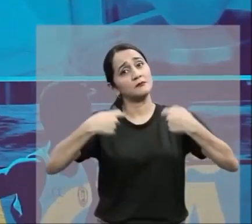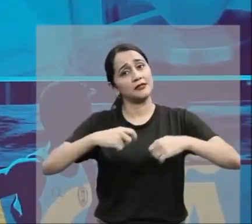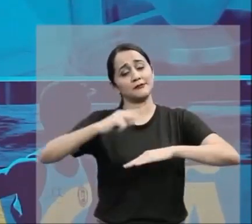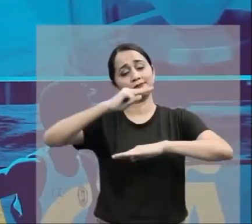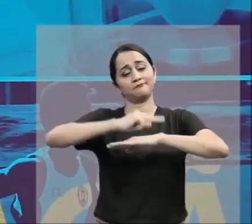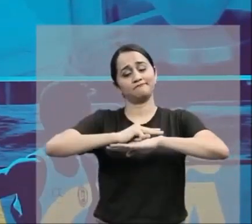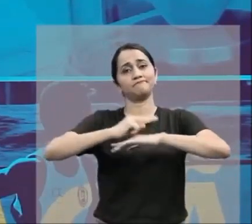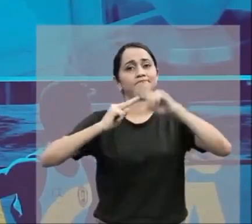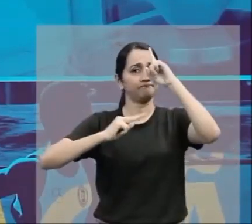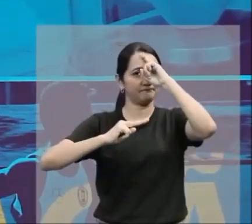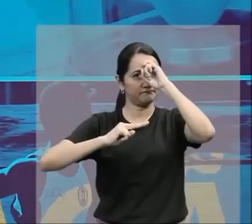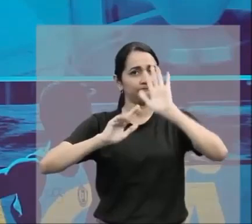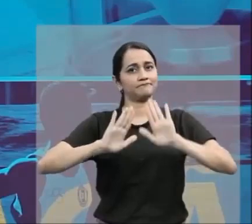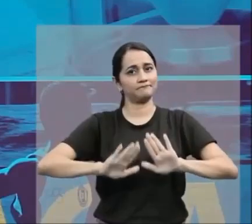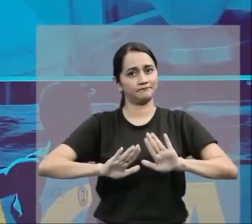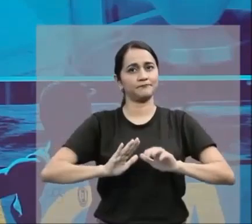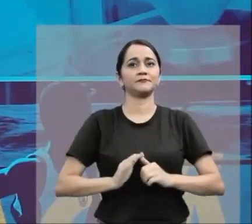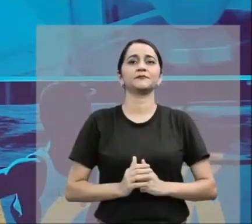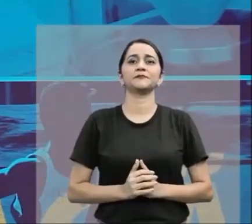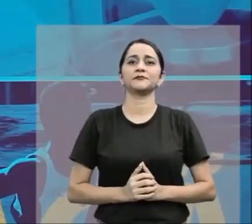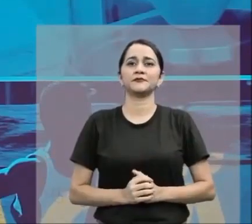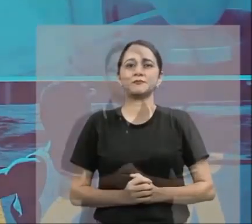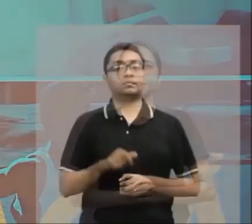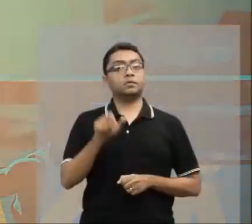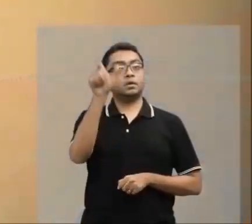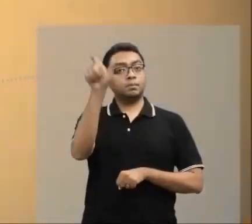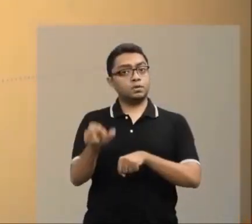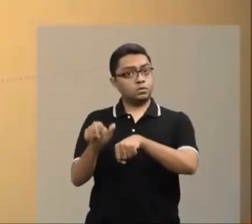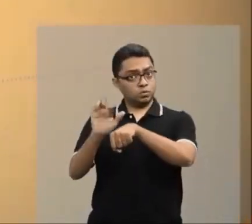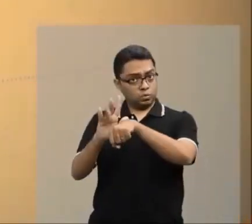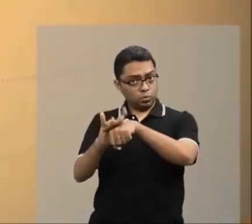vezes, até a necessidade de internação.